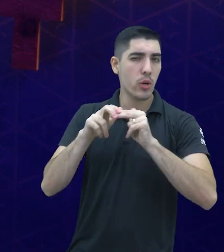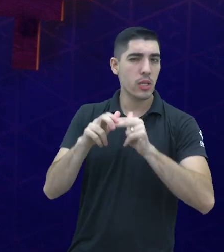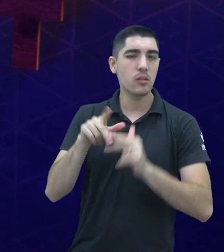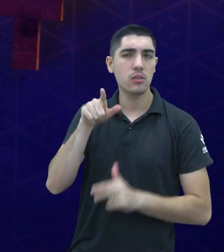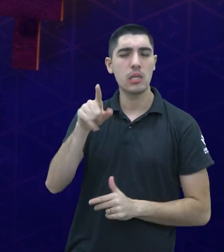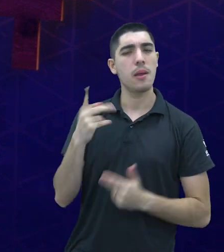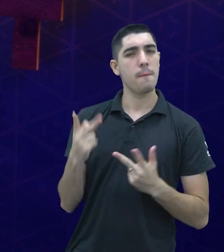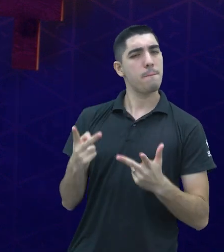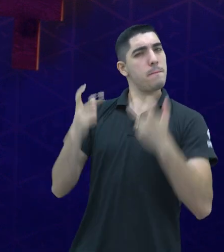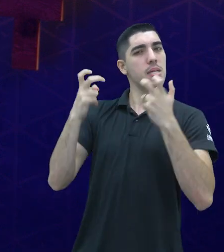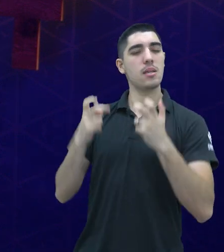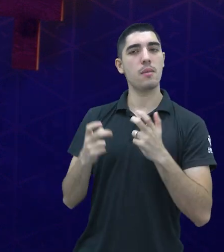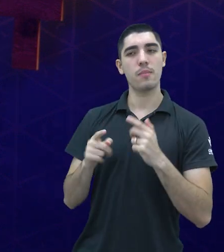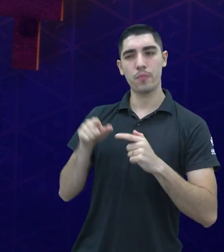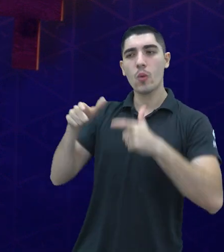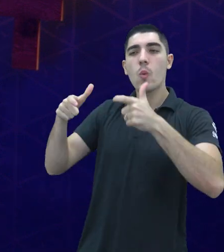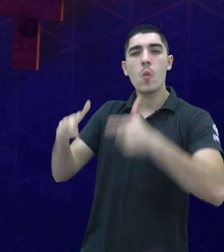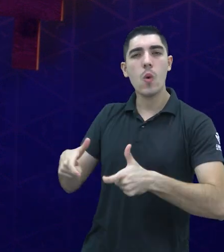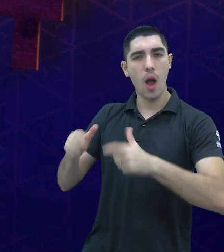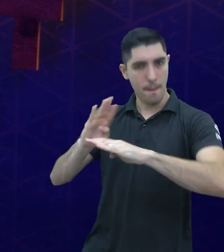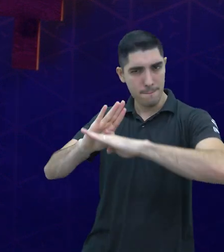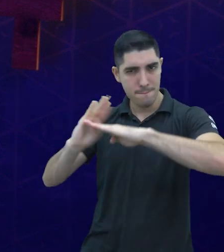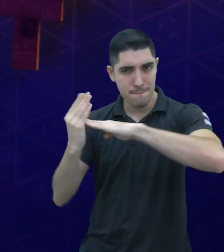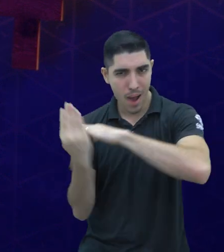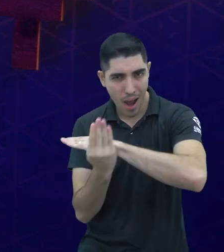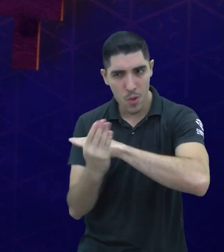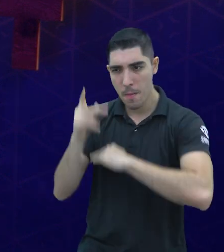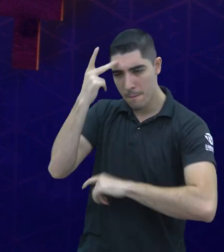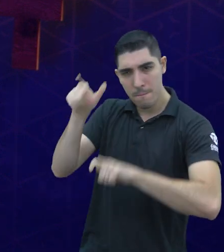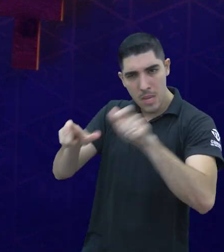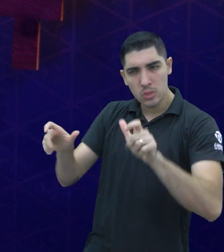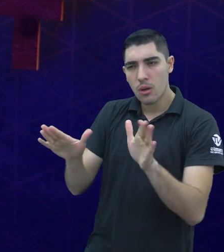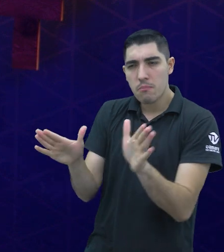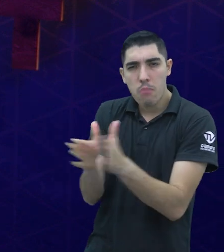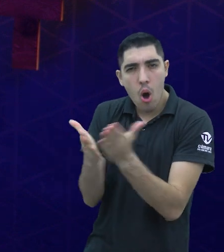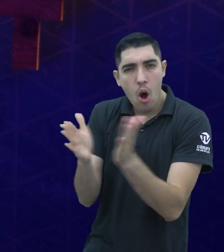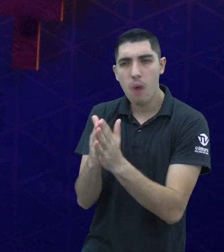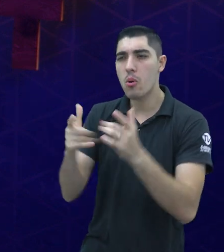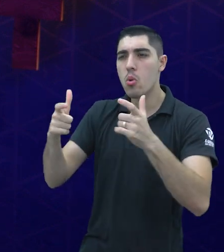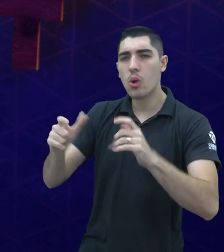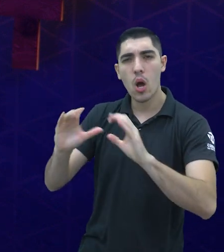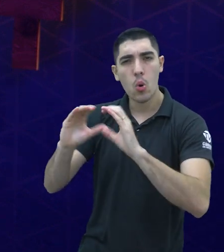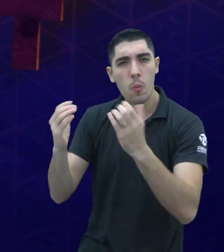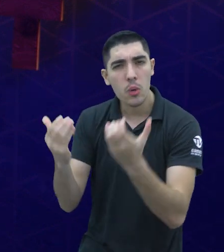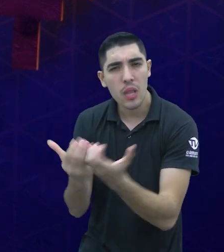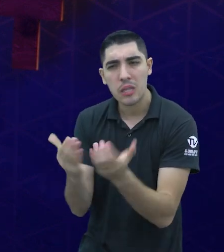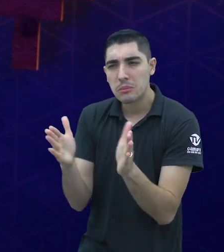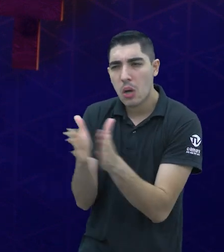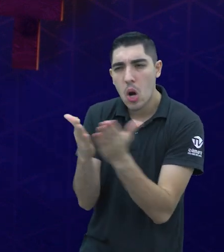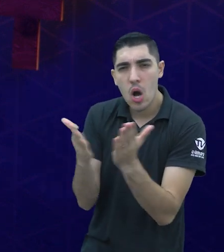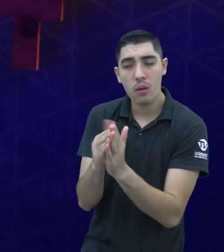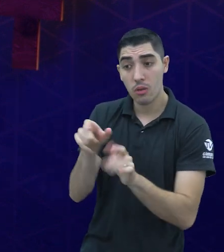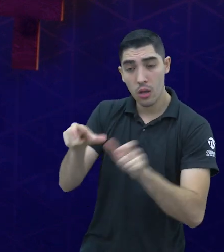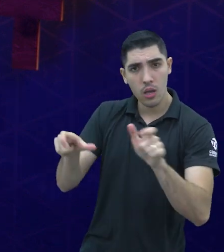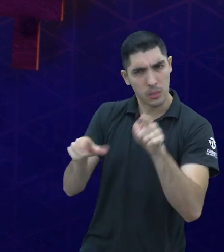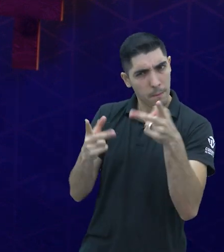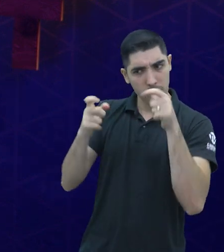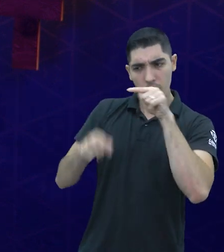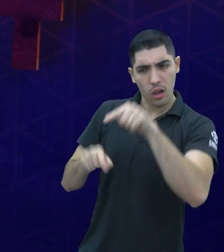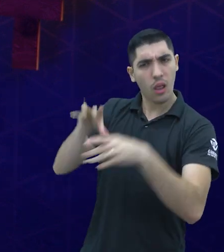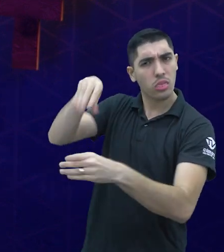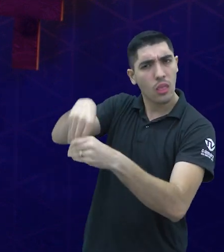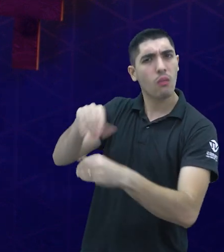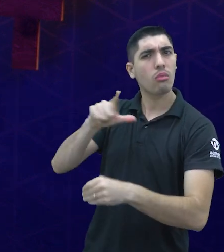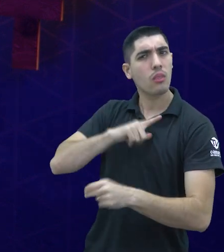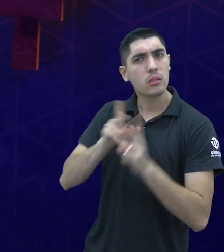não é uma coincidência bairros de pessoas mais pobres, comunidades mais carentes têm um nível